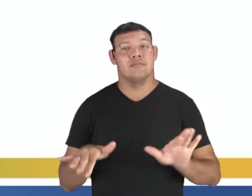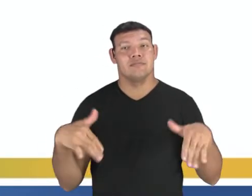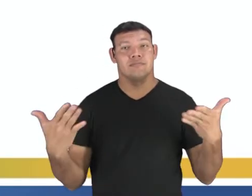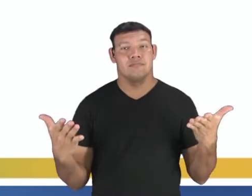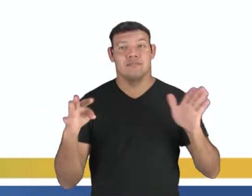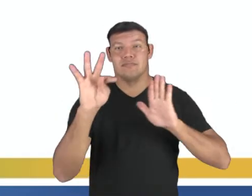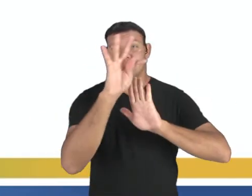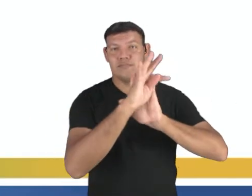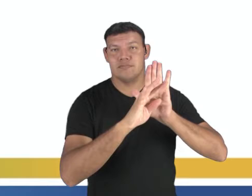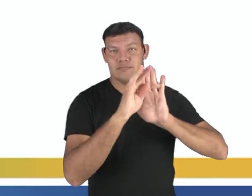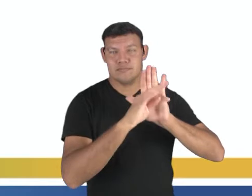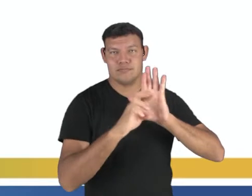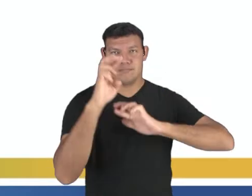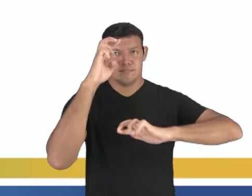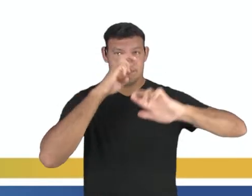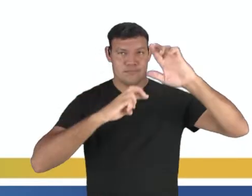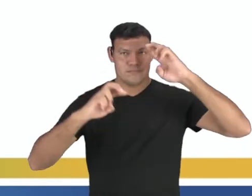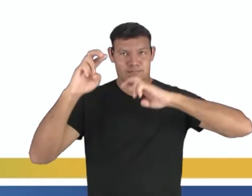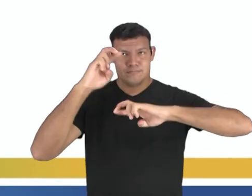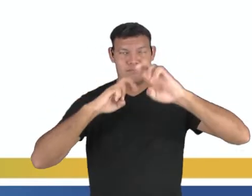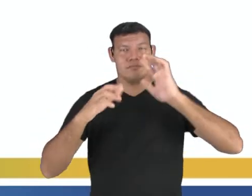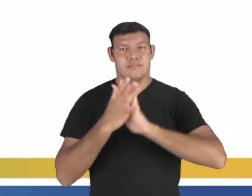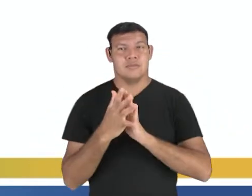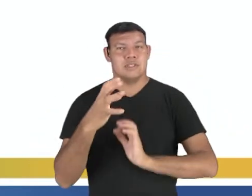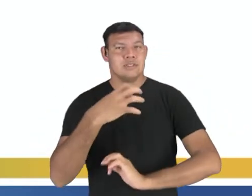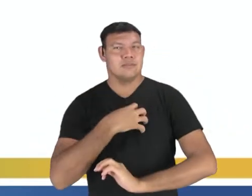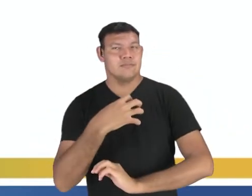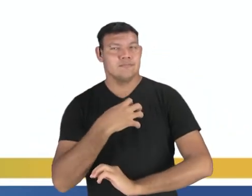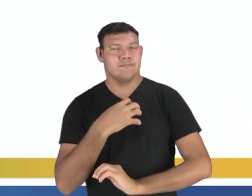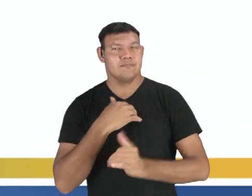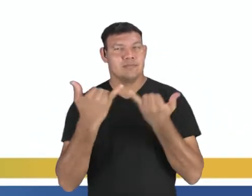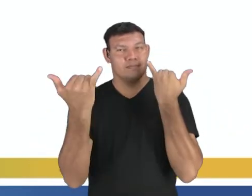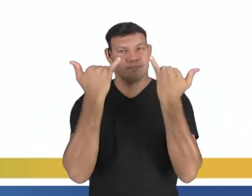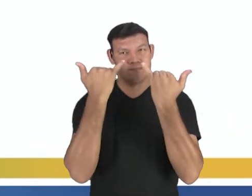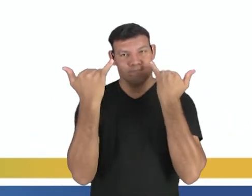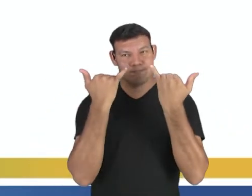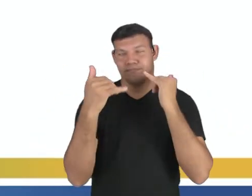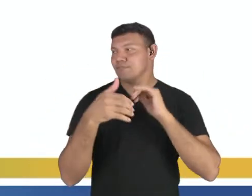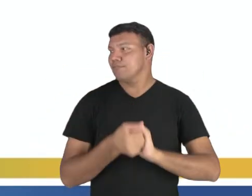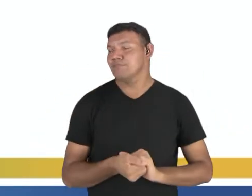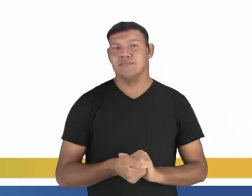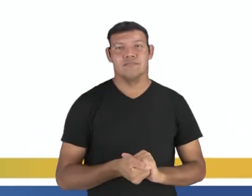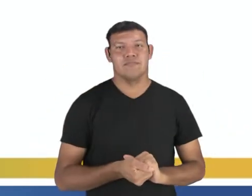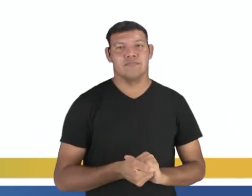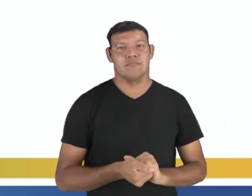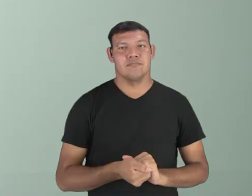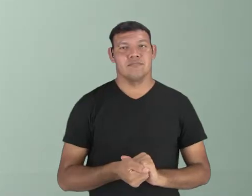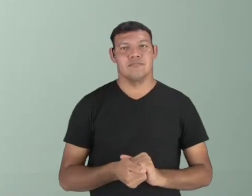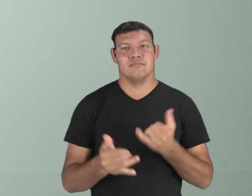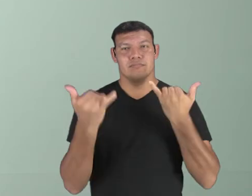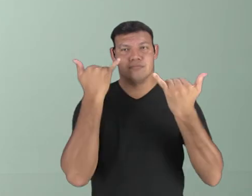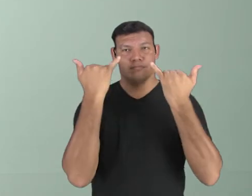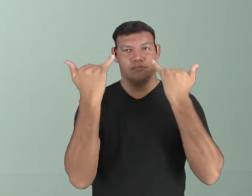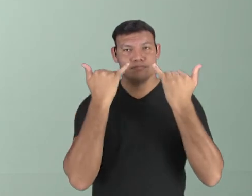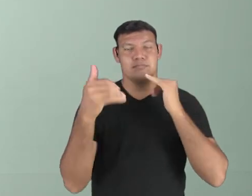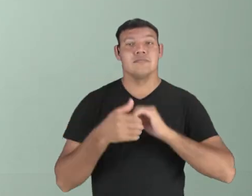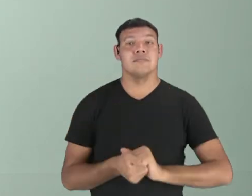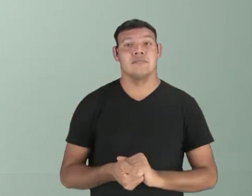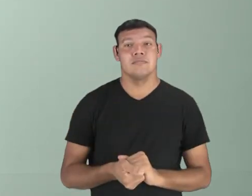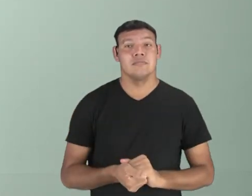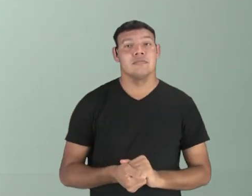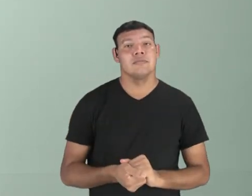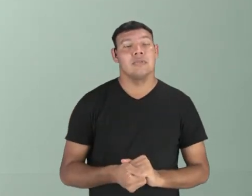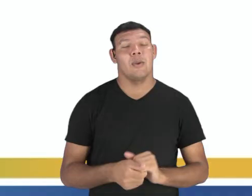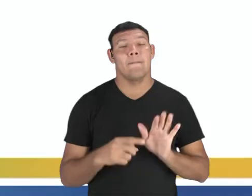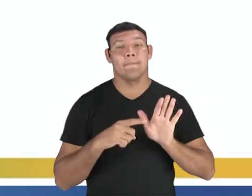Esse texto, a gente já observa que a intenção dele é de informar, então nós temos aí um texto informativo. O texto de